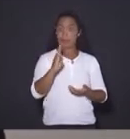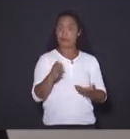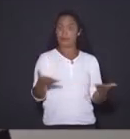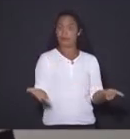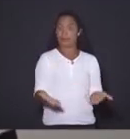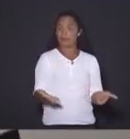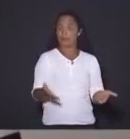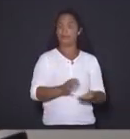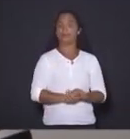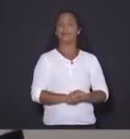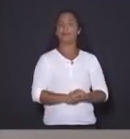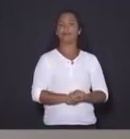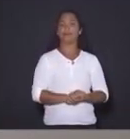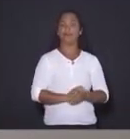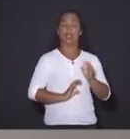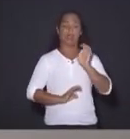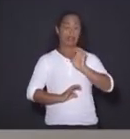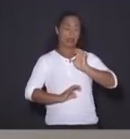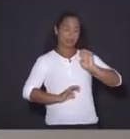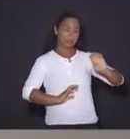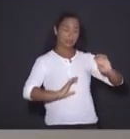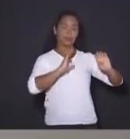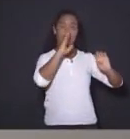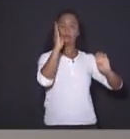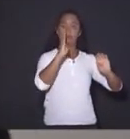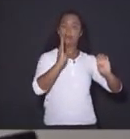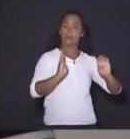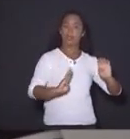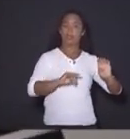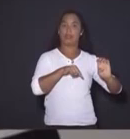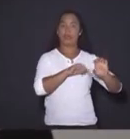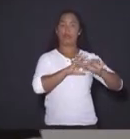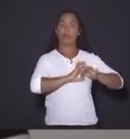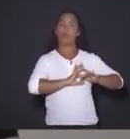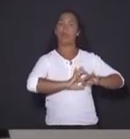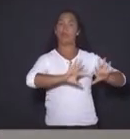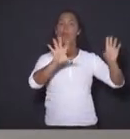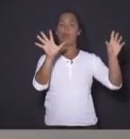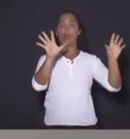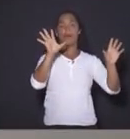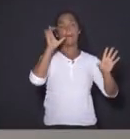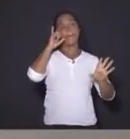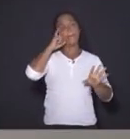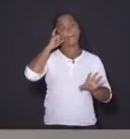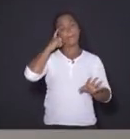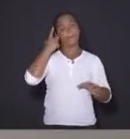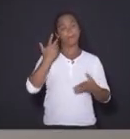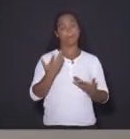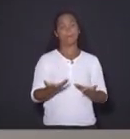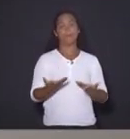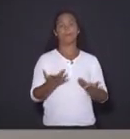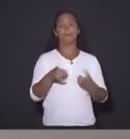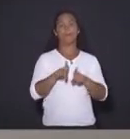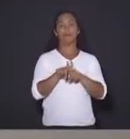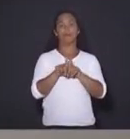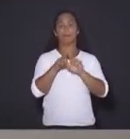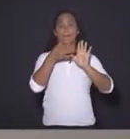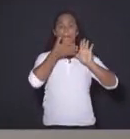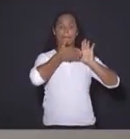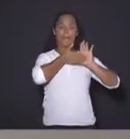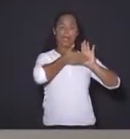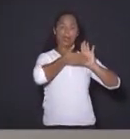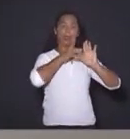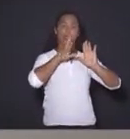a esquerda brasileira o campo e mansi patorg brasileiro vamos pensar sim ea pauta racial